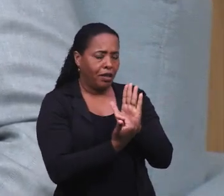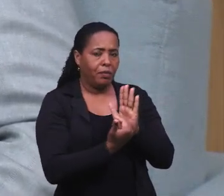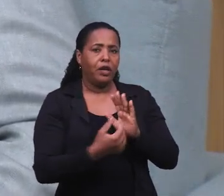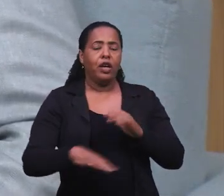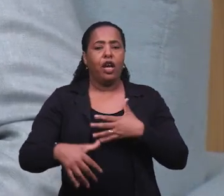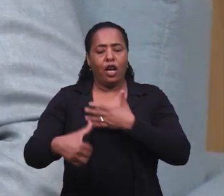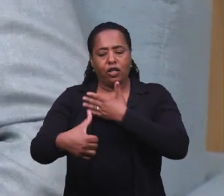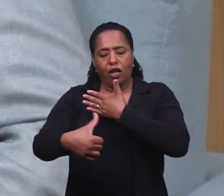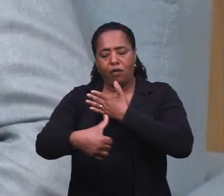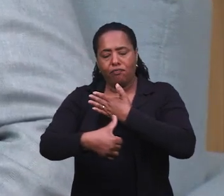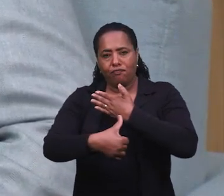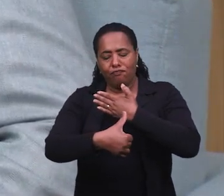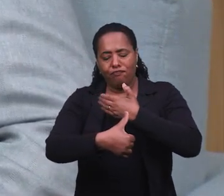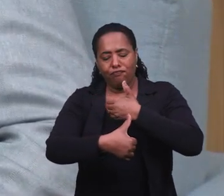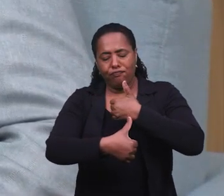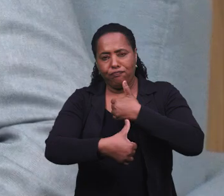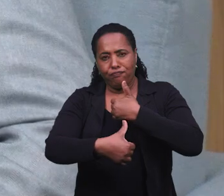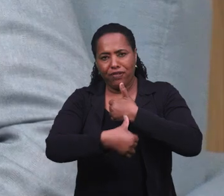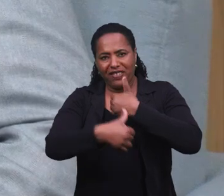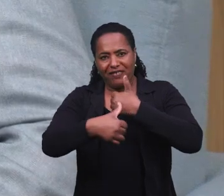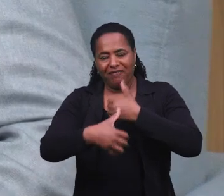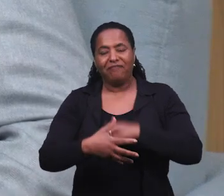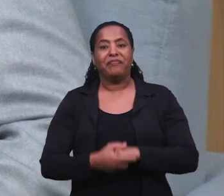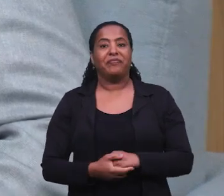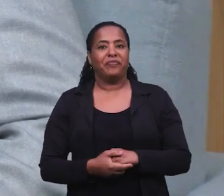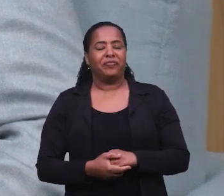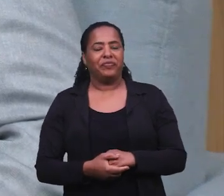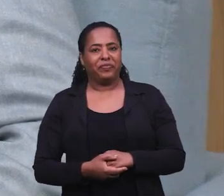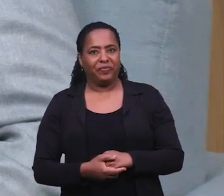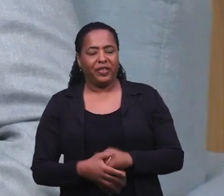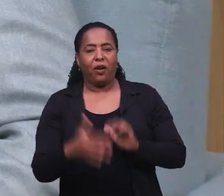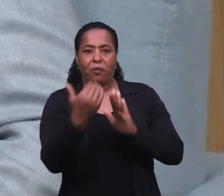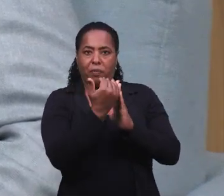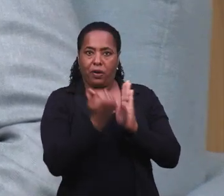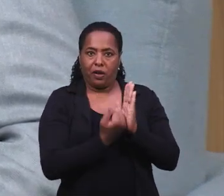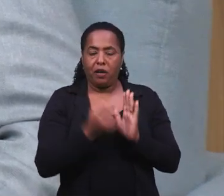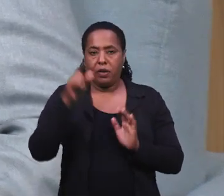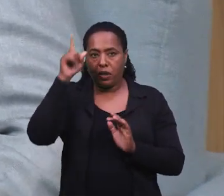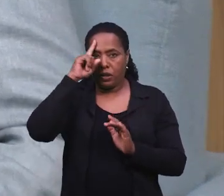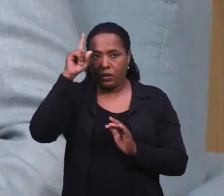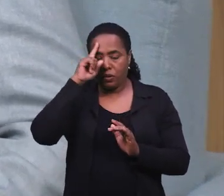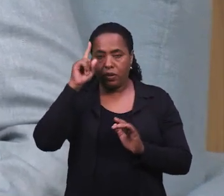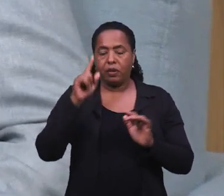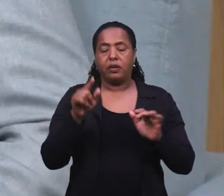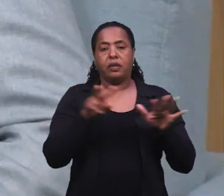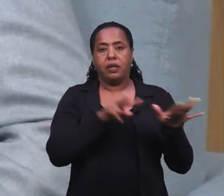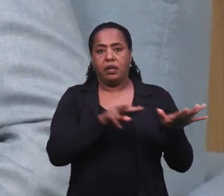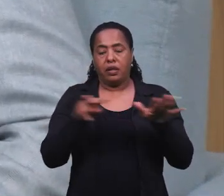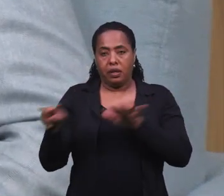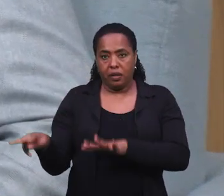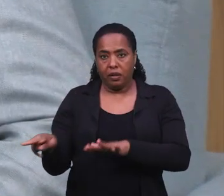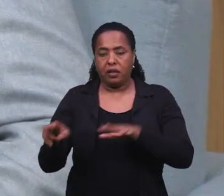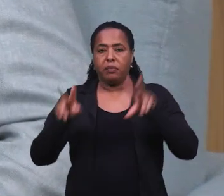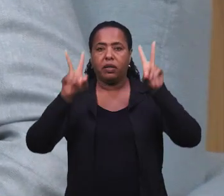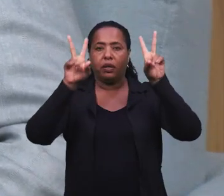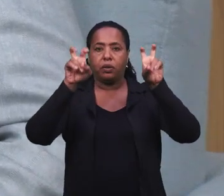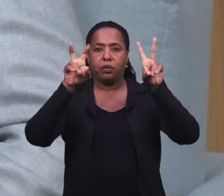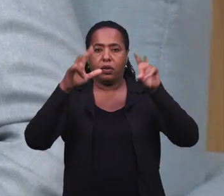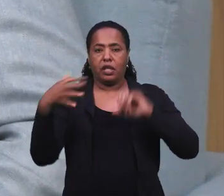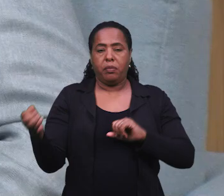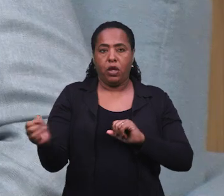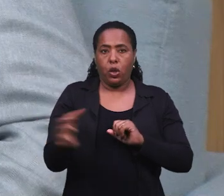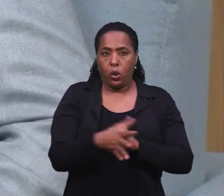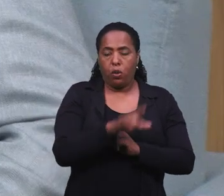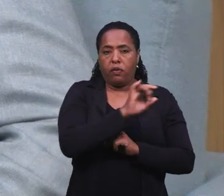embaixo. Este programa ele é exibido semanalmente com temas novos a cada episódio. E neste